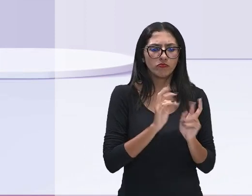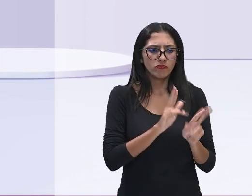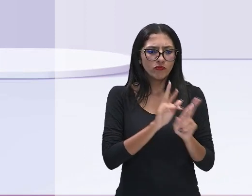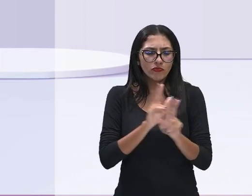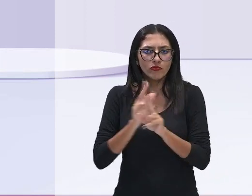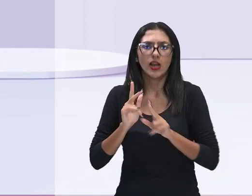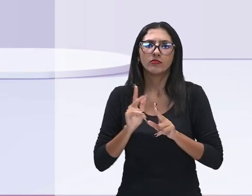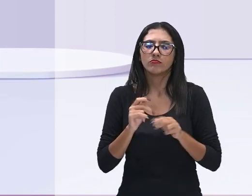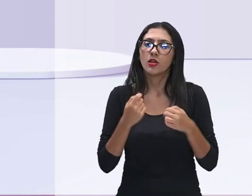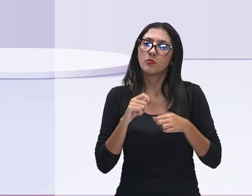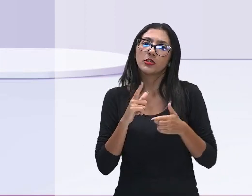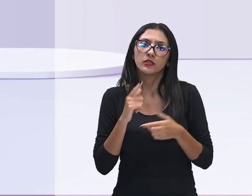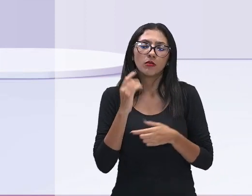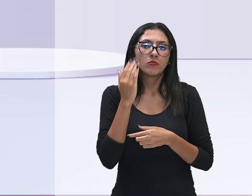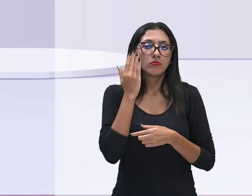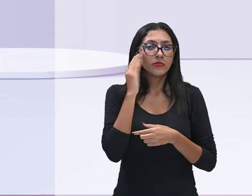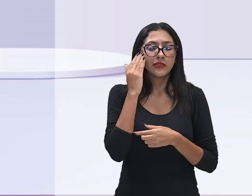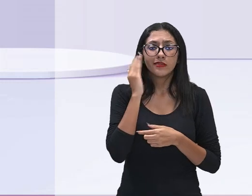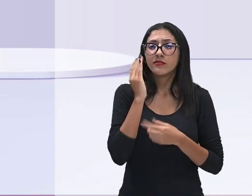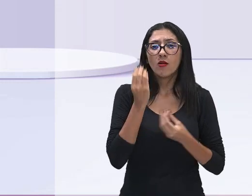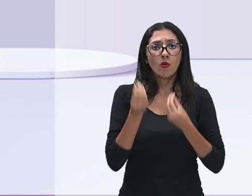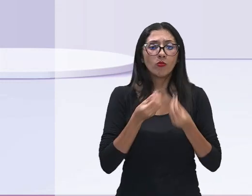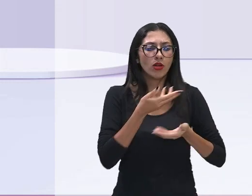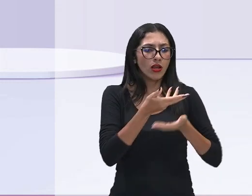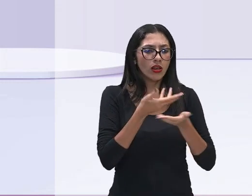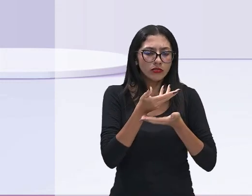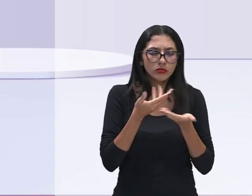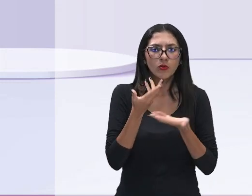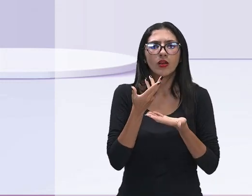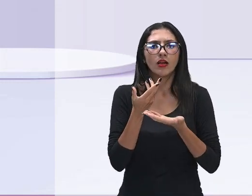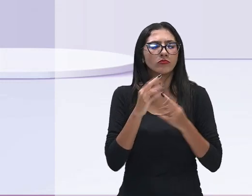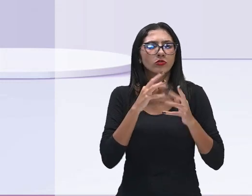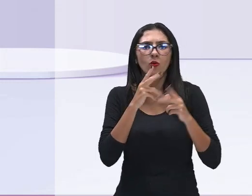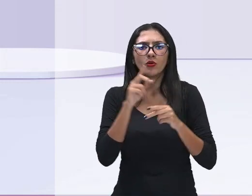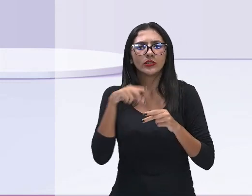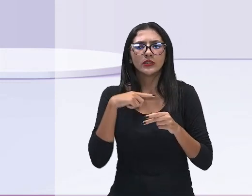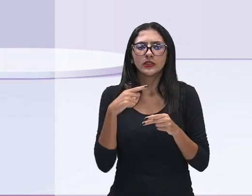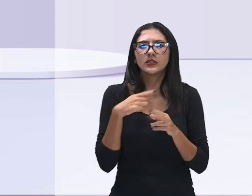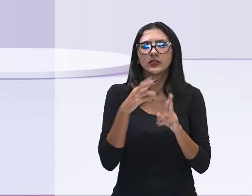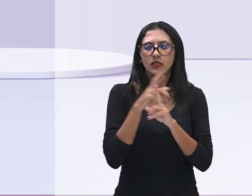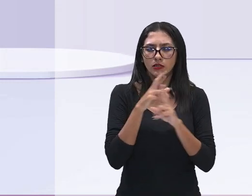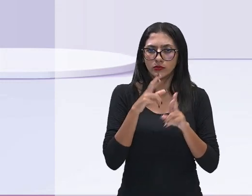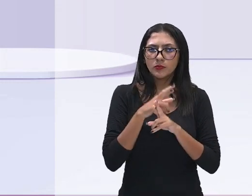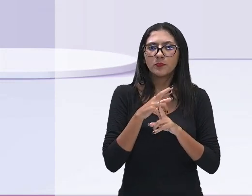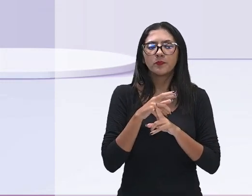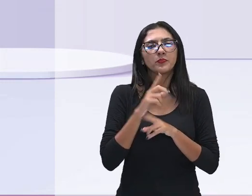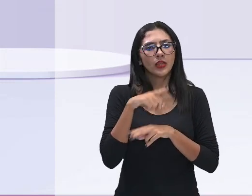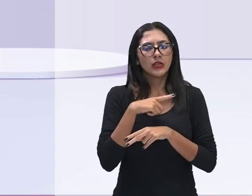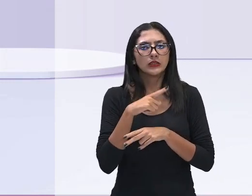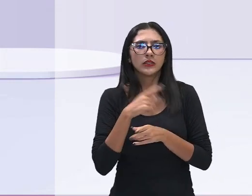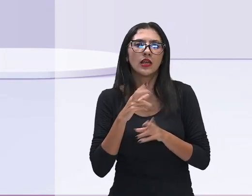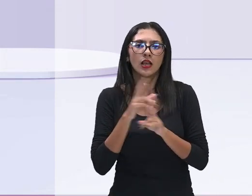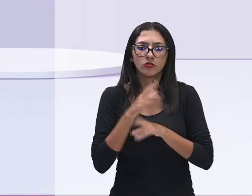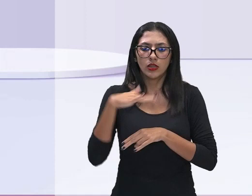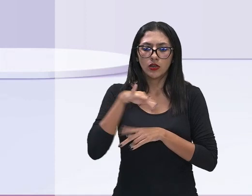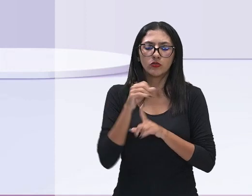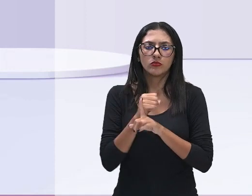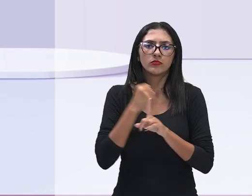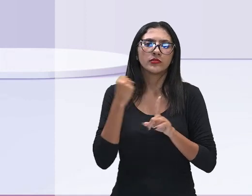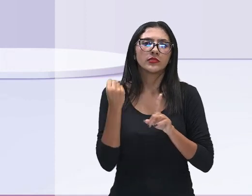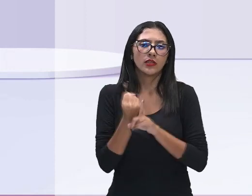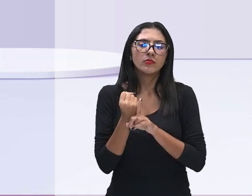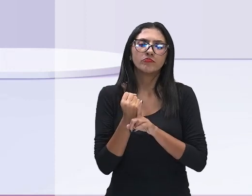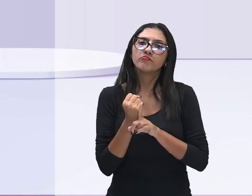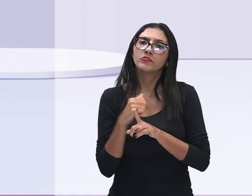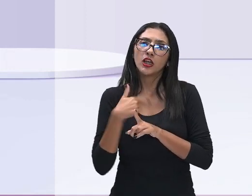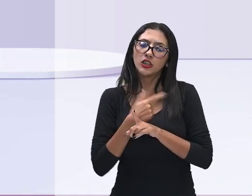a lidar com todas essas questões, porque essas questões estão presentes no meio da sociedade e a gente